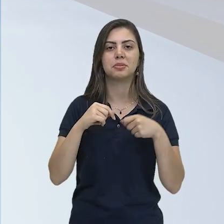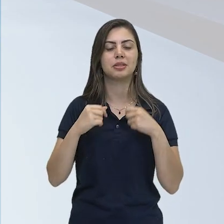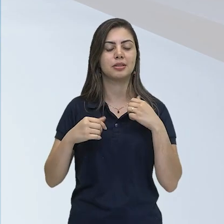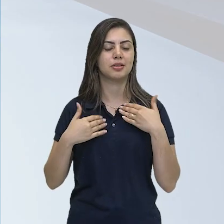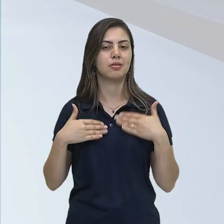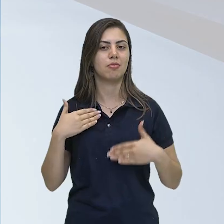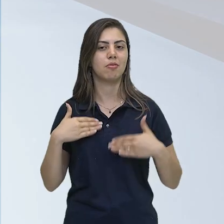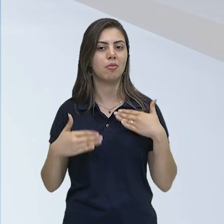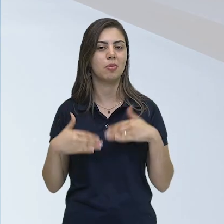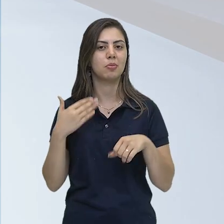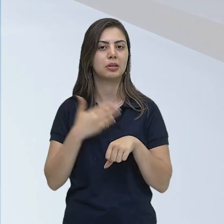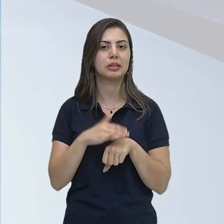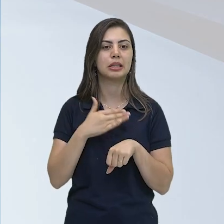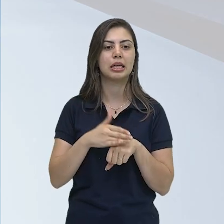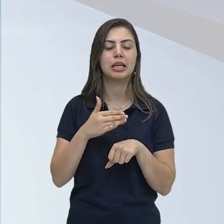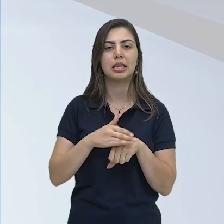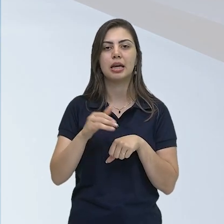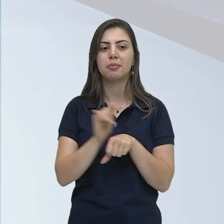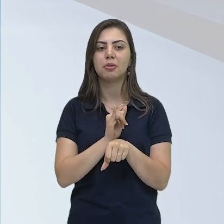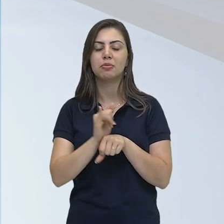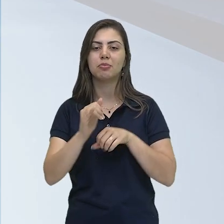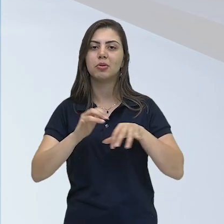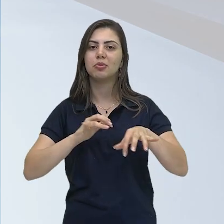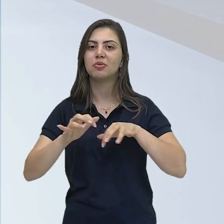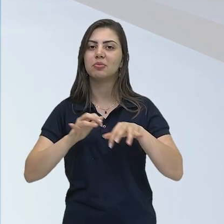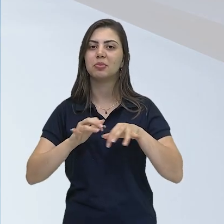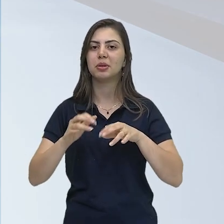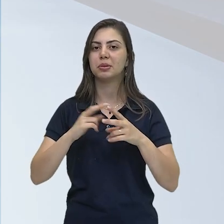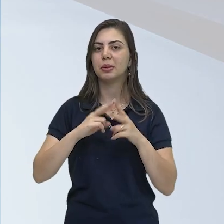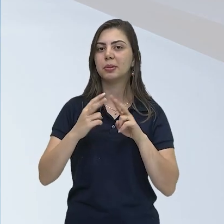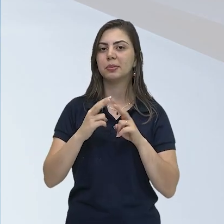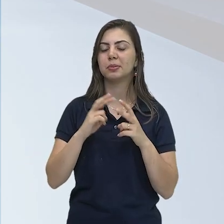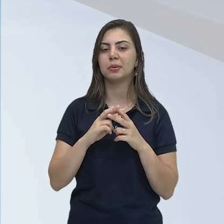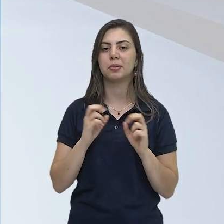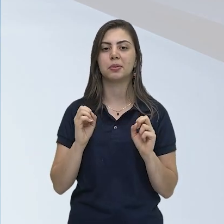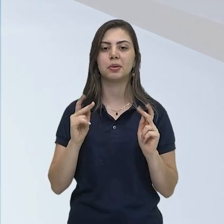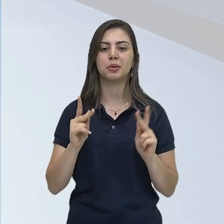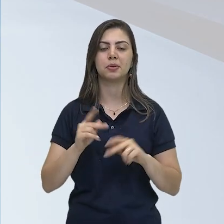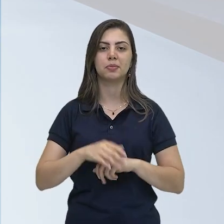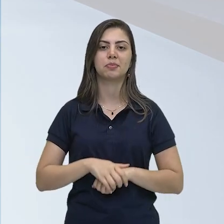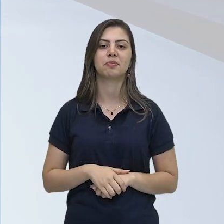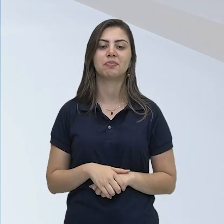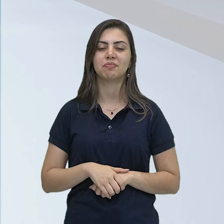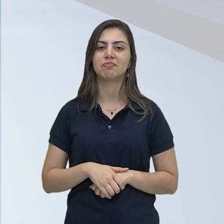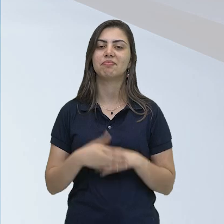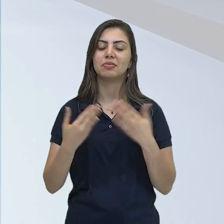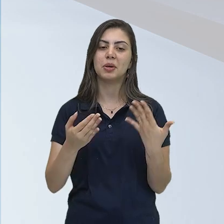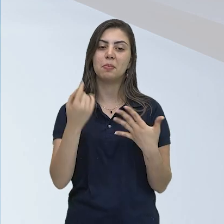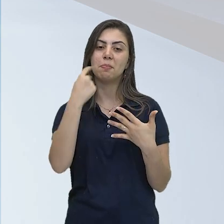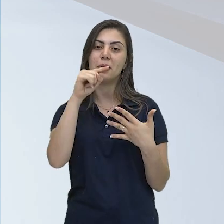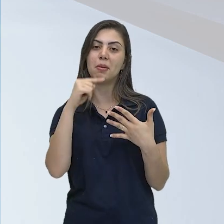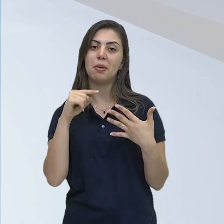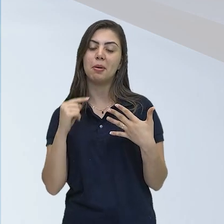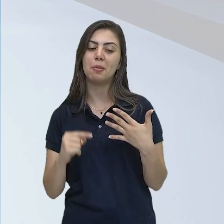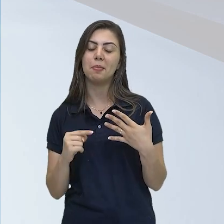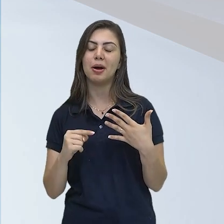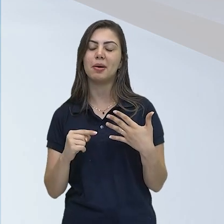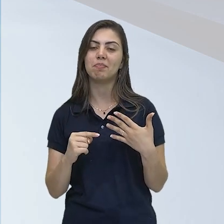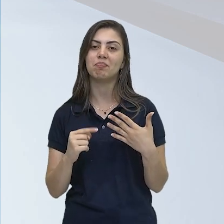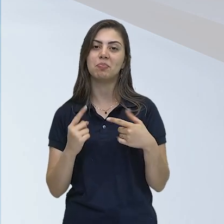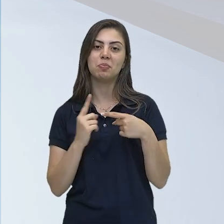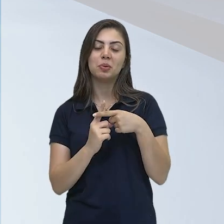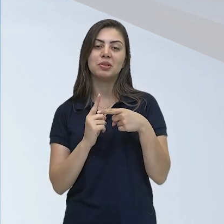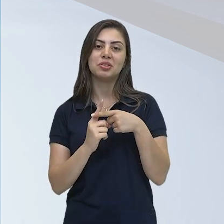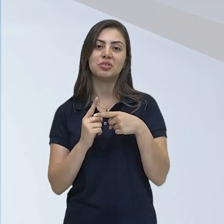estar praticando os golpes e os movimentos daquela luta. Tá certo? Então, esses são apenas alguns dos